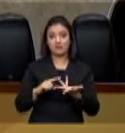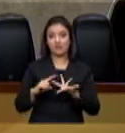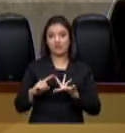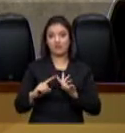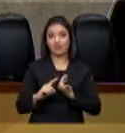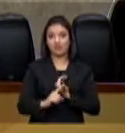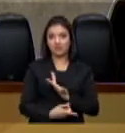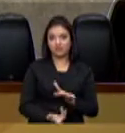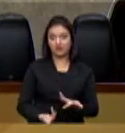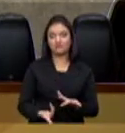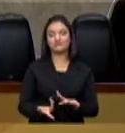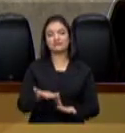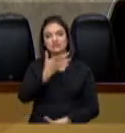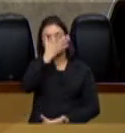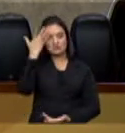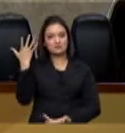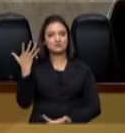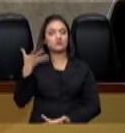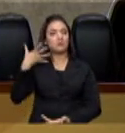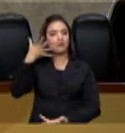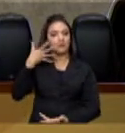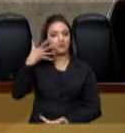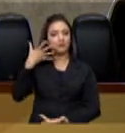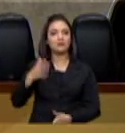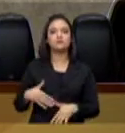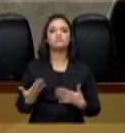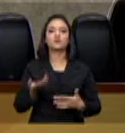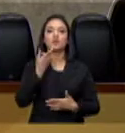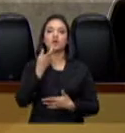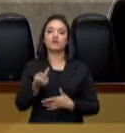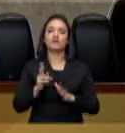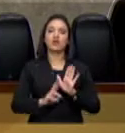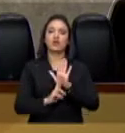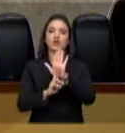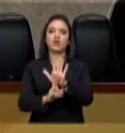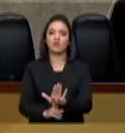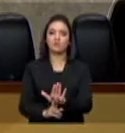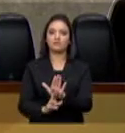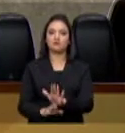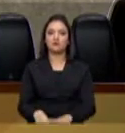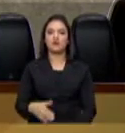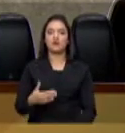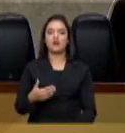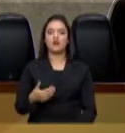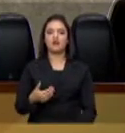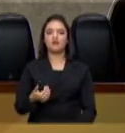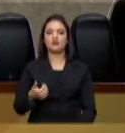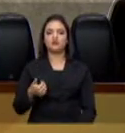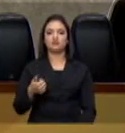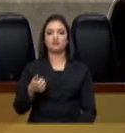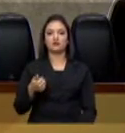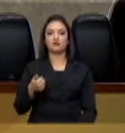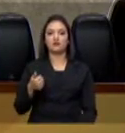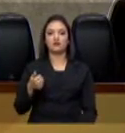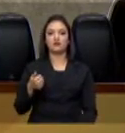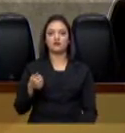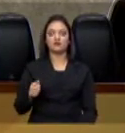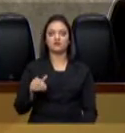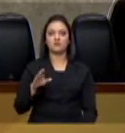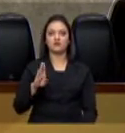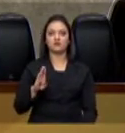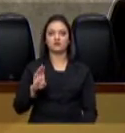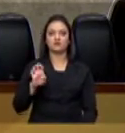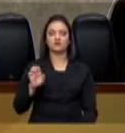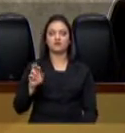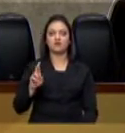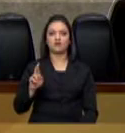um número bem significativo de sustentações orais. Então, falará pela requerente a Associação Brasileira de Emissoras de Rádio e Televisão, pelo